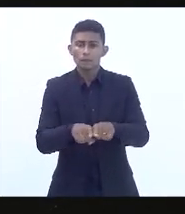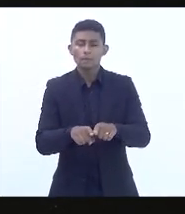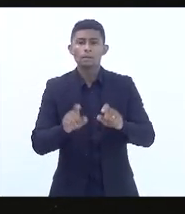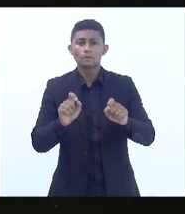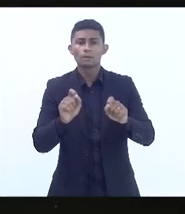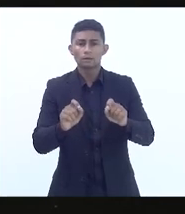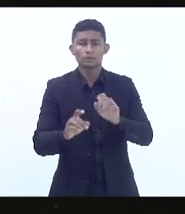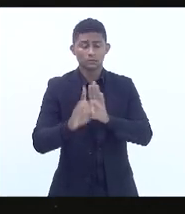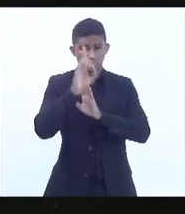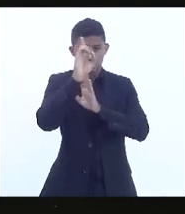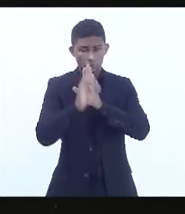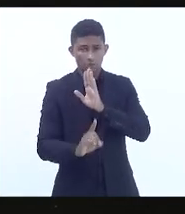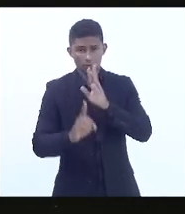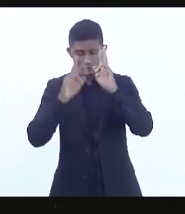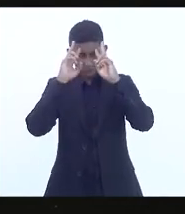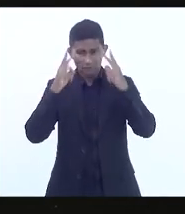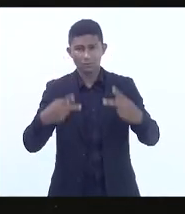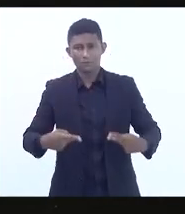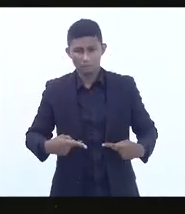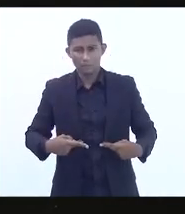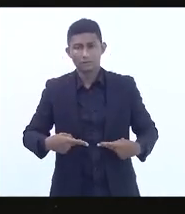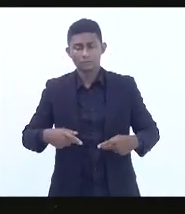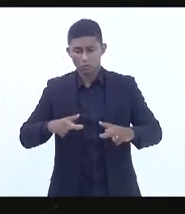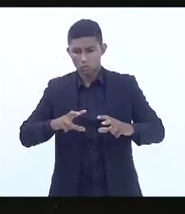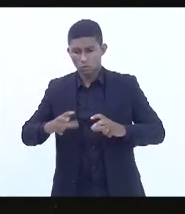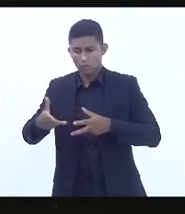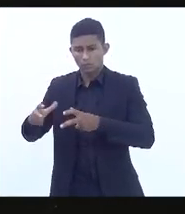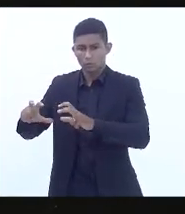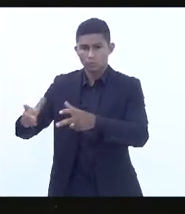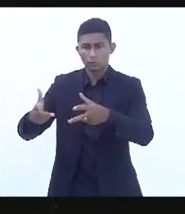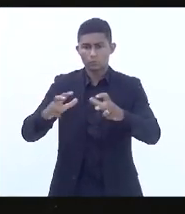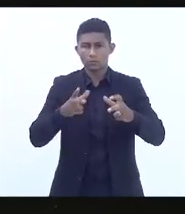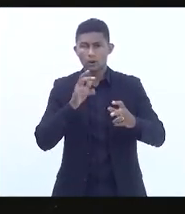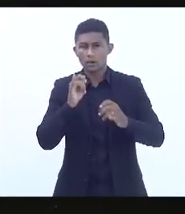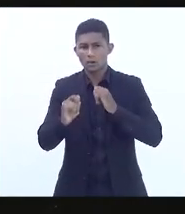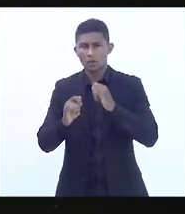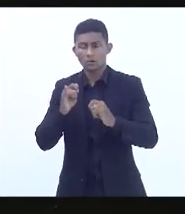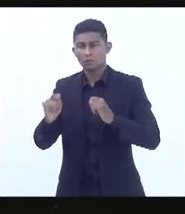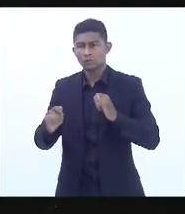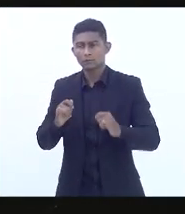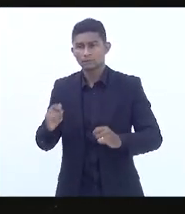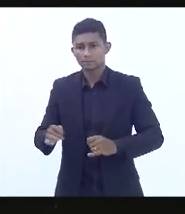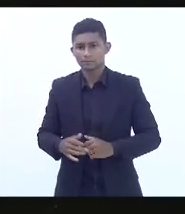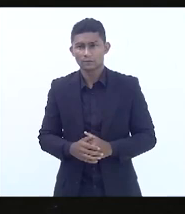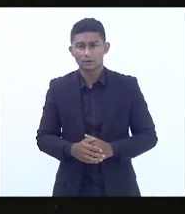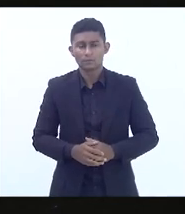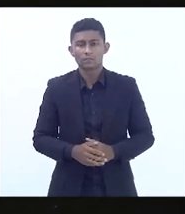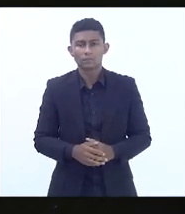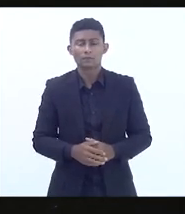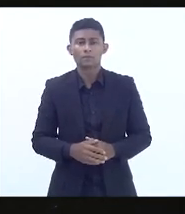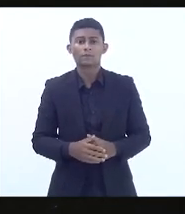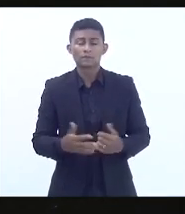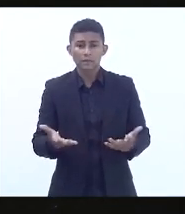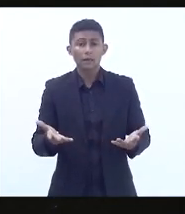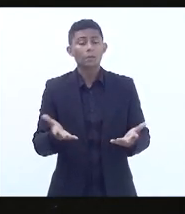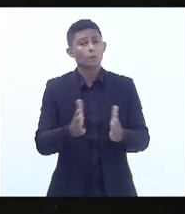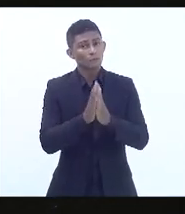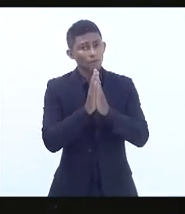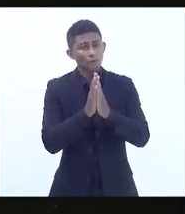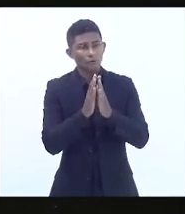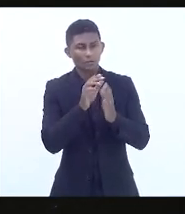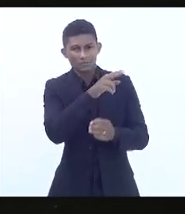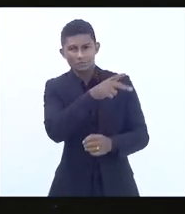direitos humanos e cidadania. Já falei com o nosso presidente hoje, André Ceciliano, que eu quero atenção